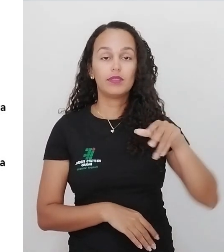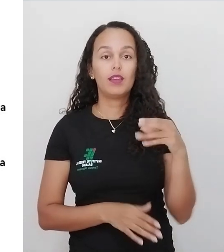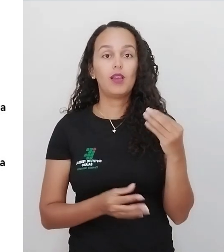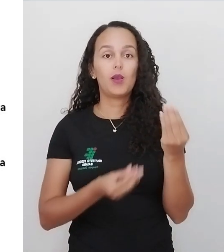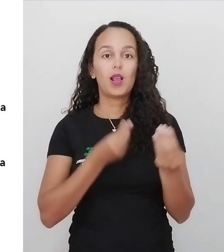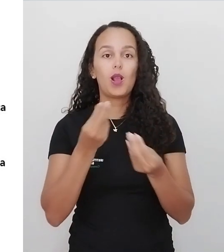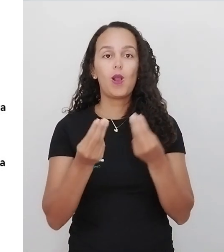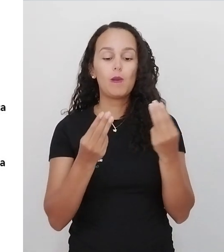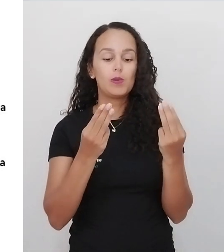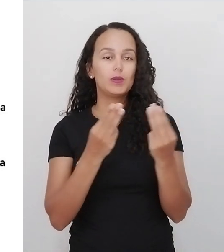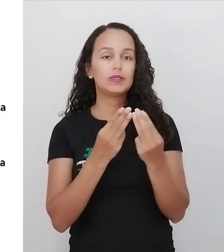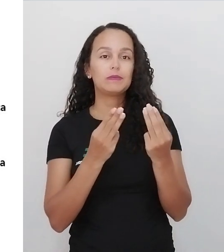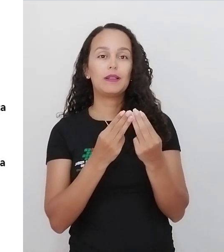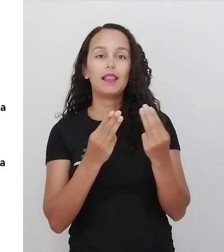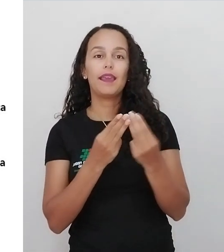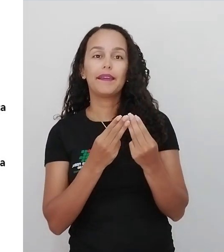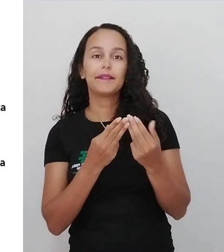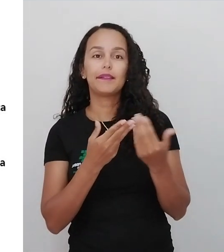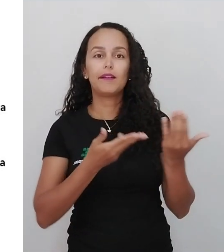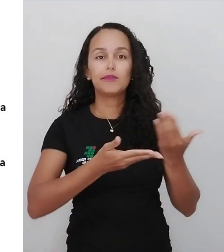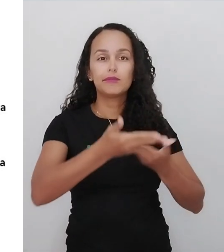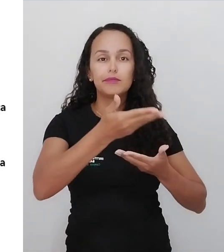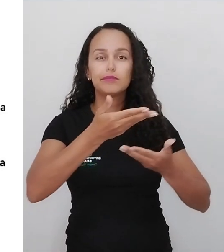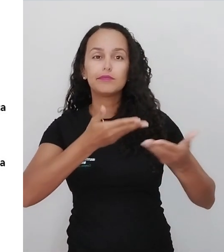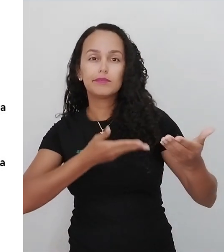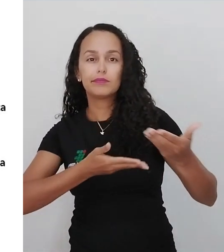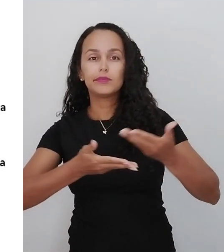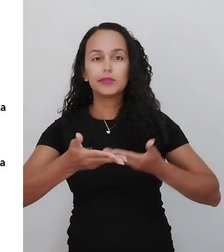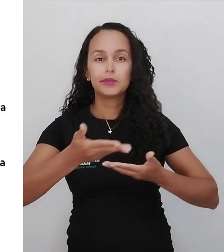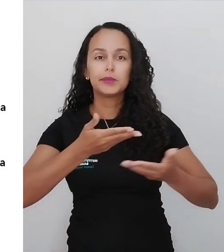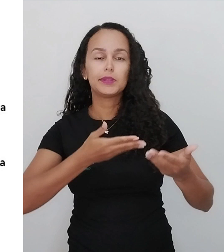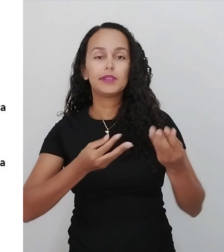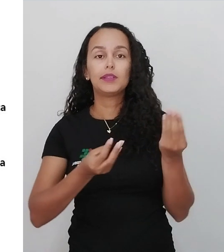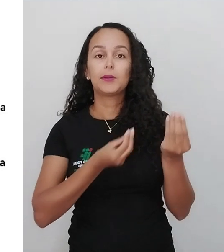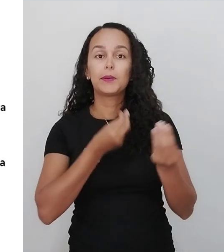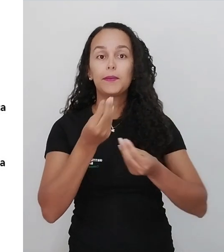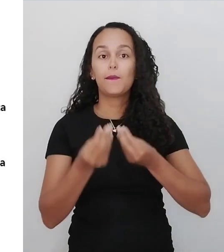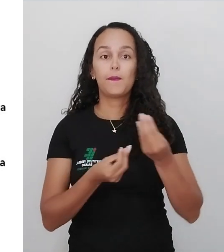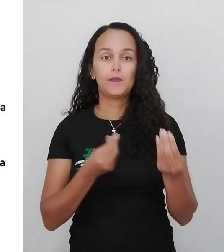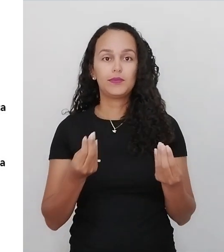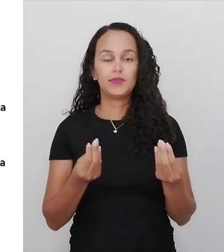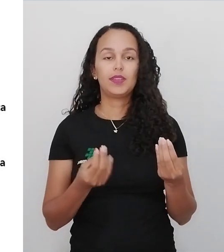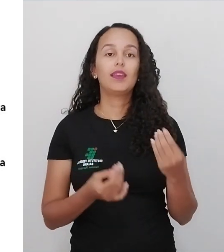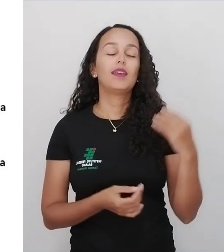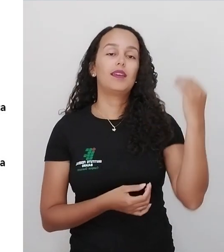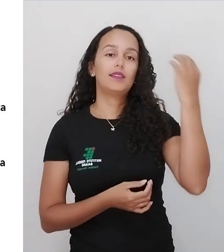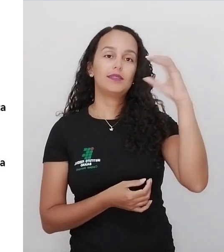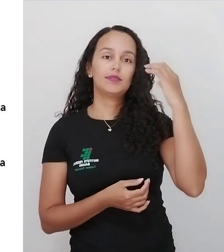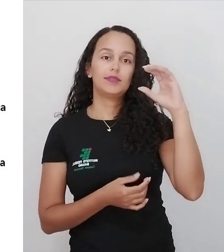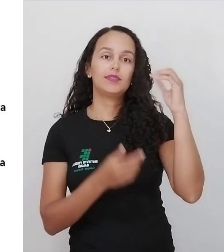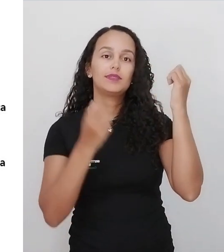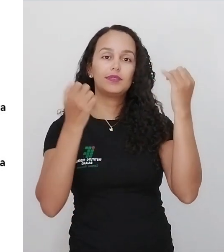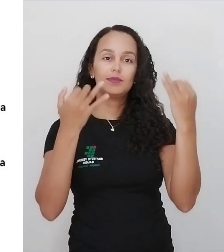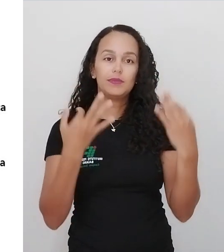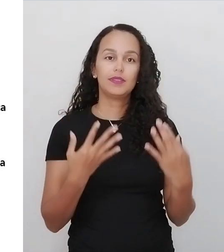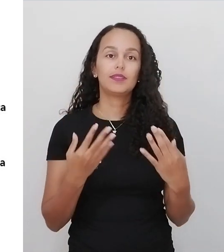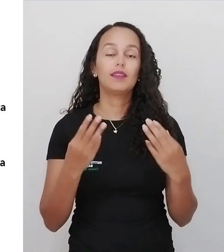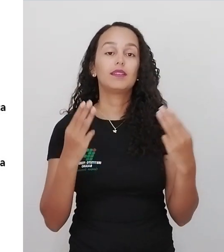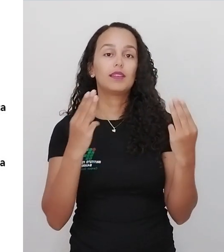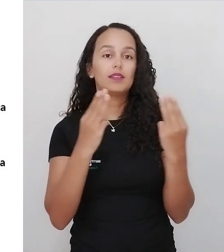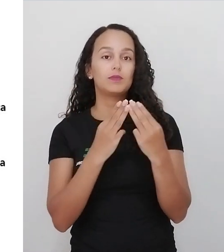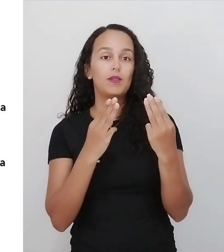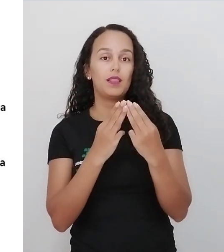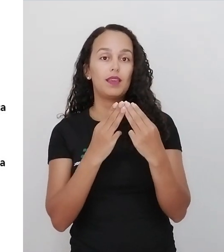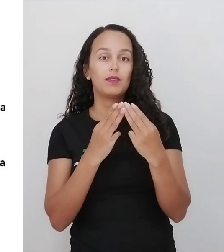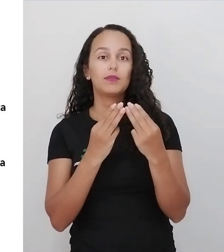né? Que essas moléculas formadas começaram a se combinar e simplesmente por características